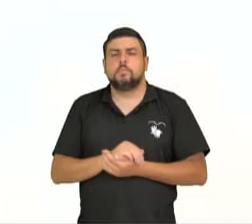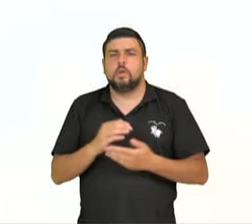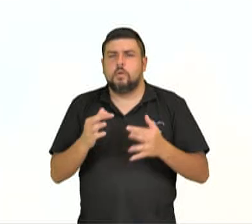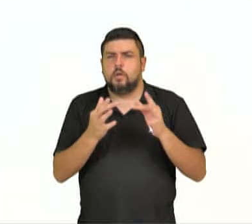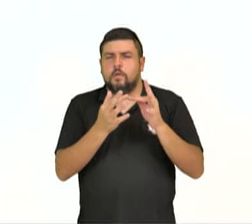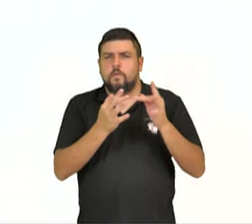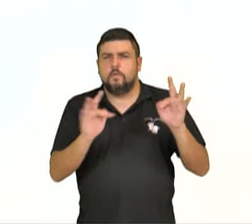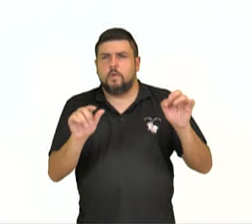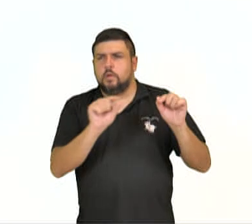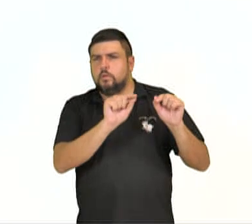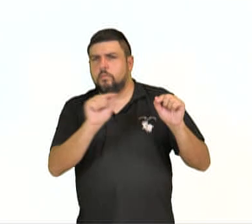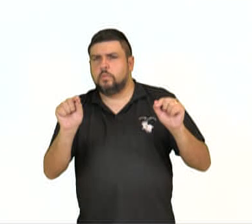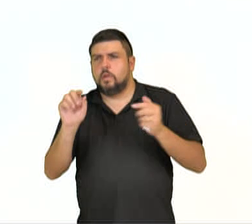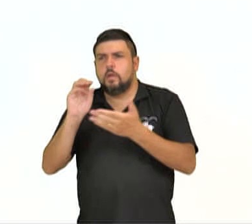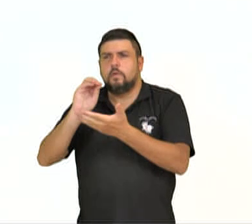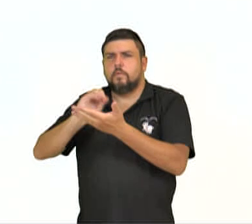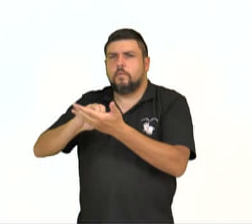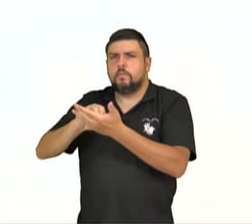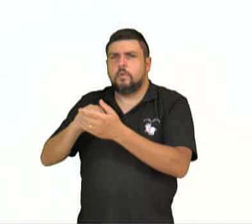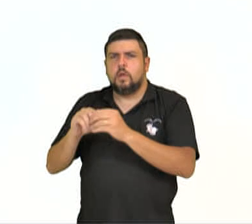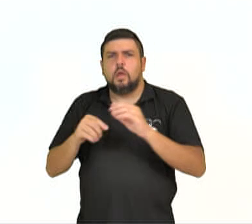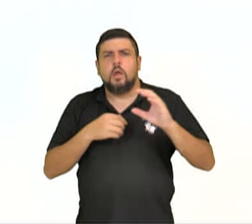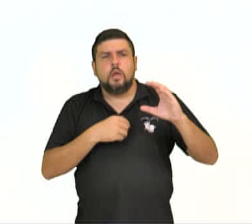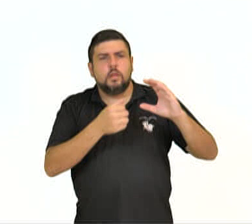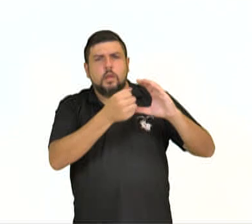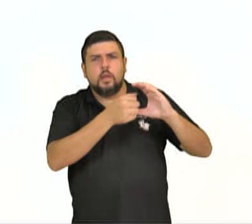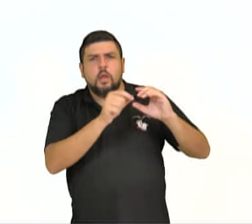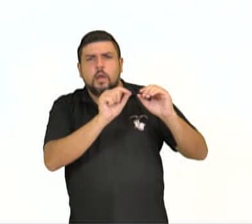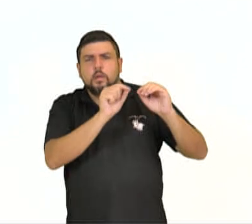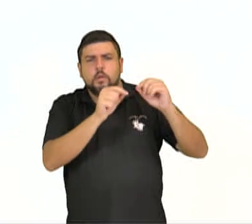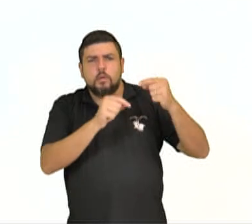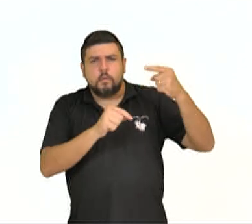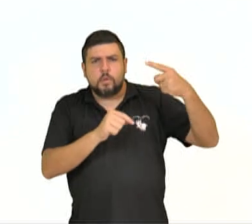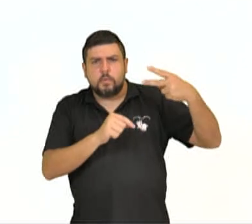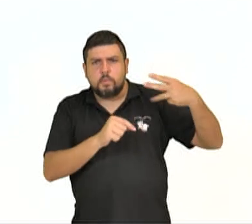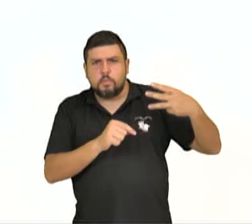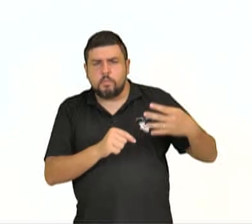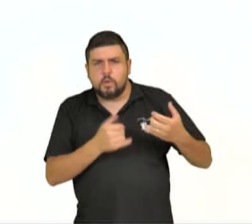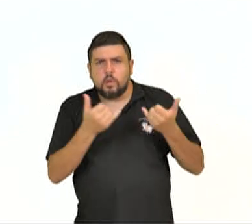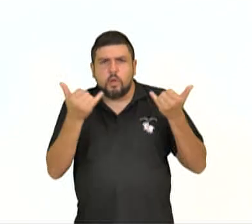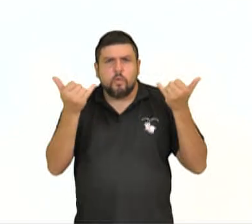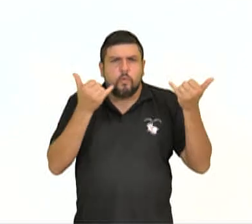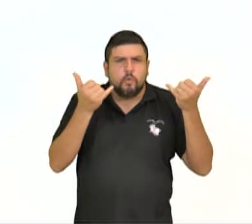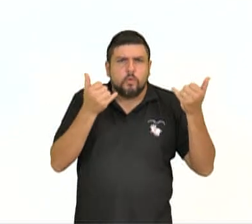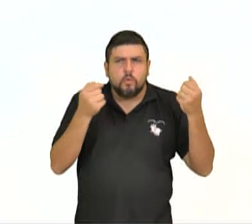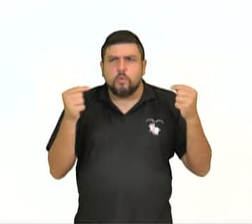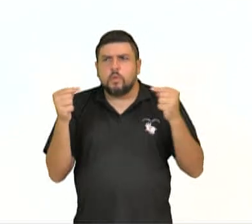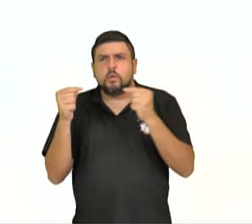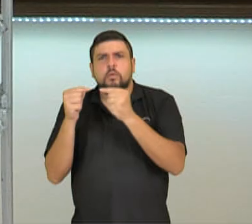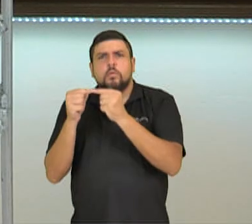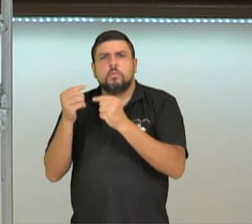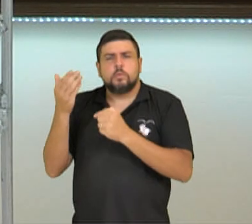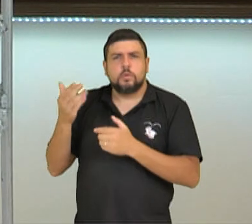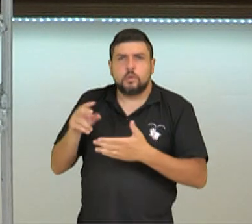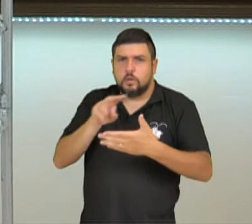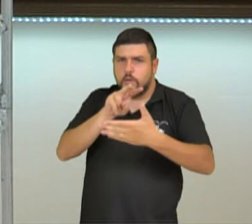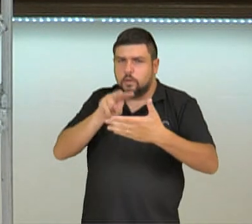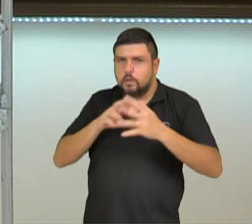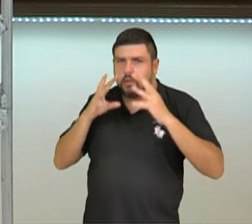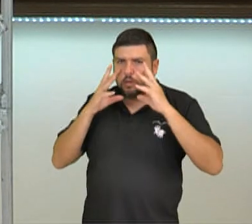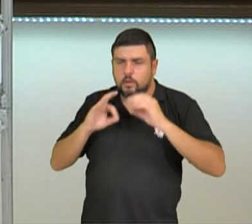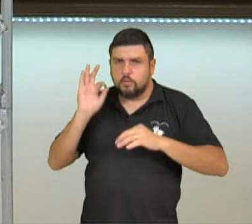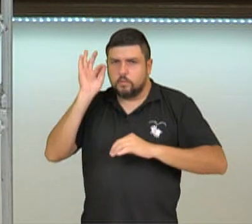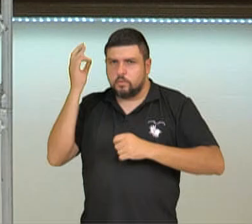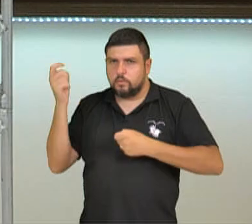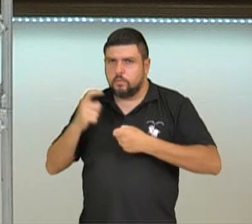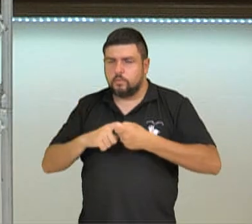frases indicando a qual bacia hidrográfica pertence cada uma das informações relacionadas ali. Leiam com atenção, respondam e